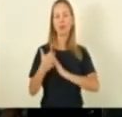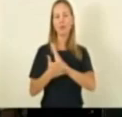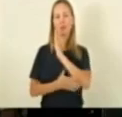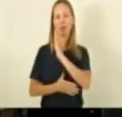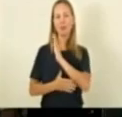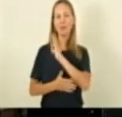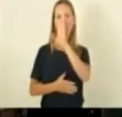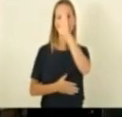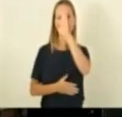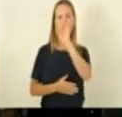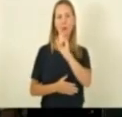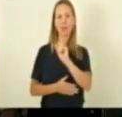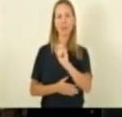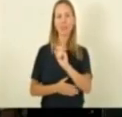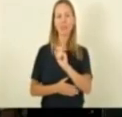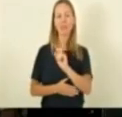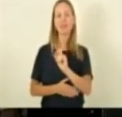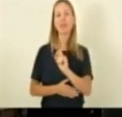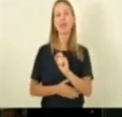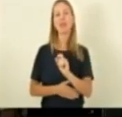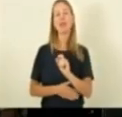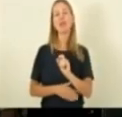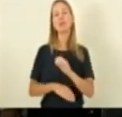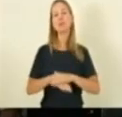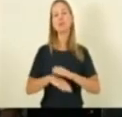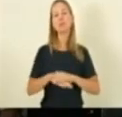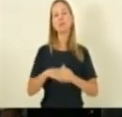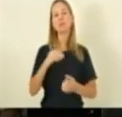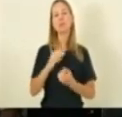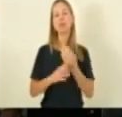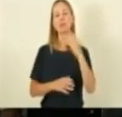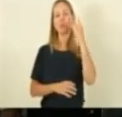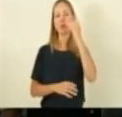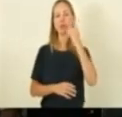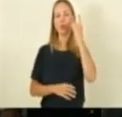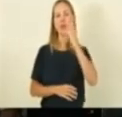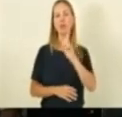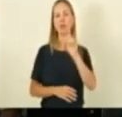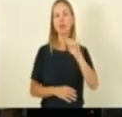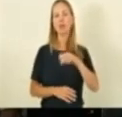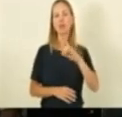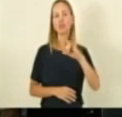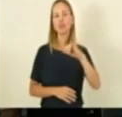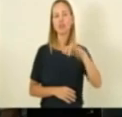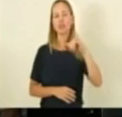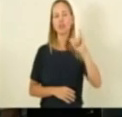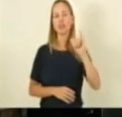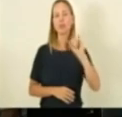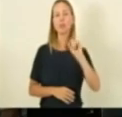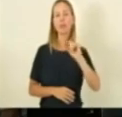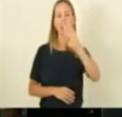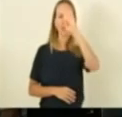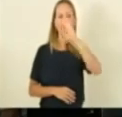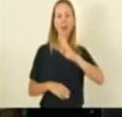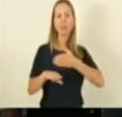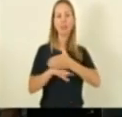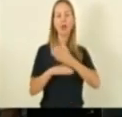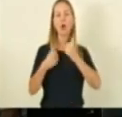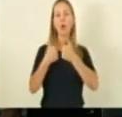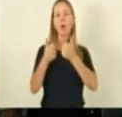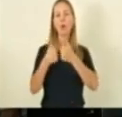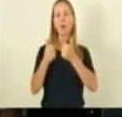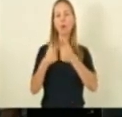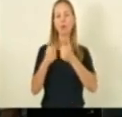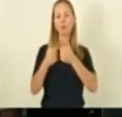destaco dentre eles a iniciativa do deputado Gandini, que prevê gratuidade na passagem dos ônibus do